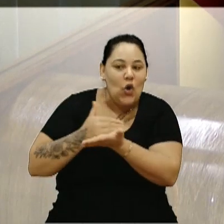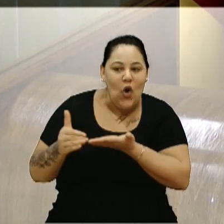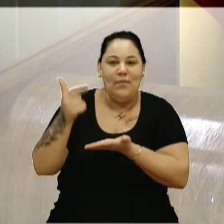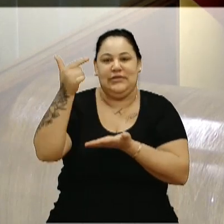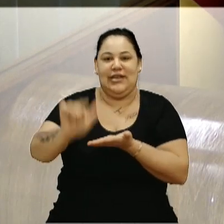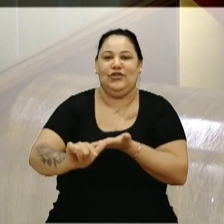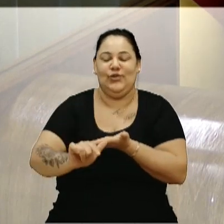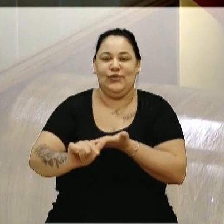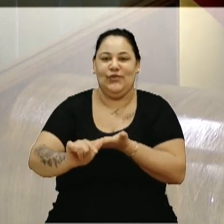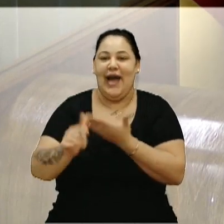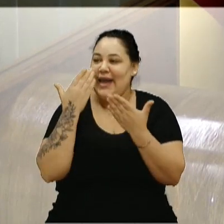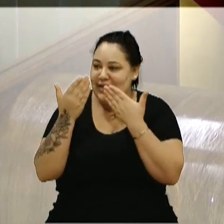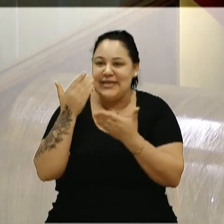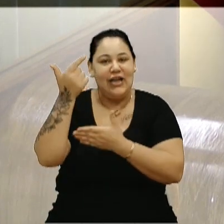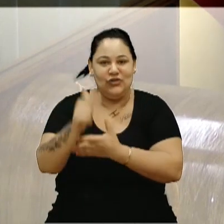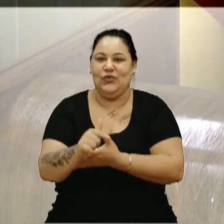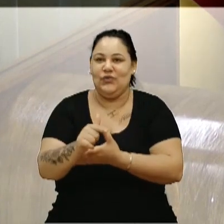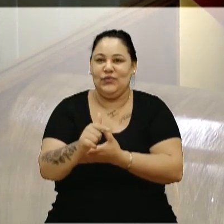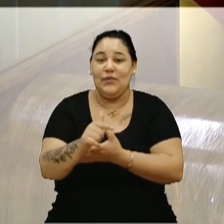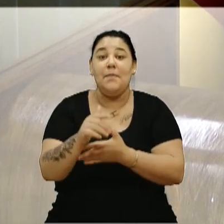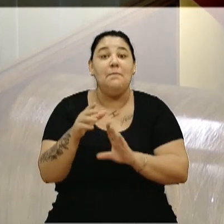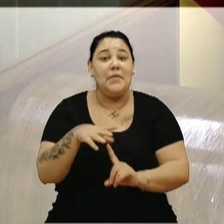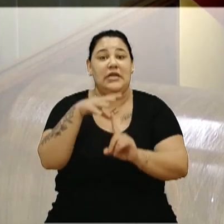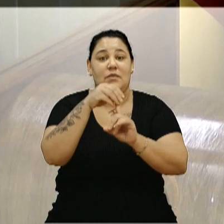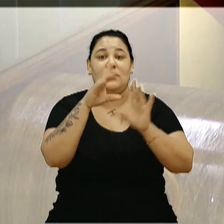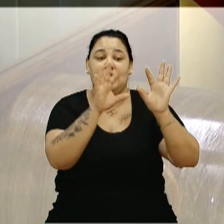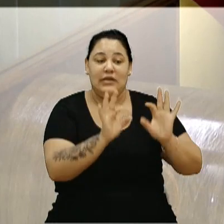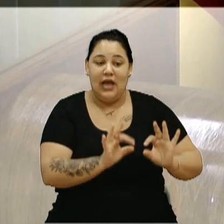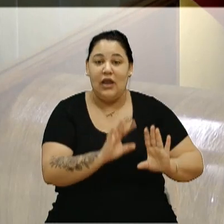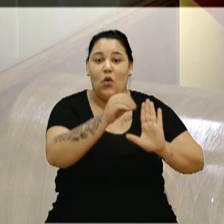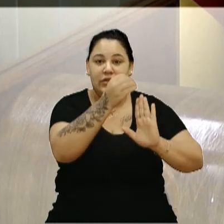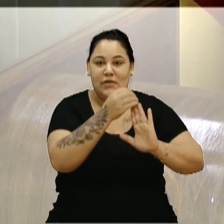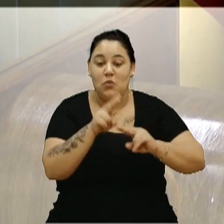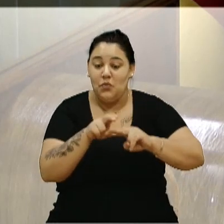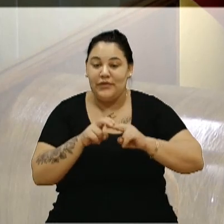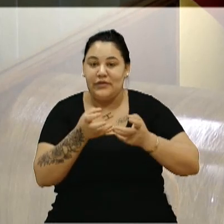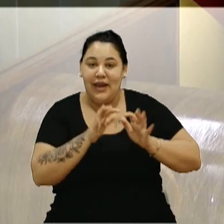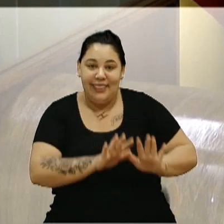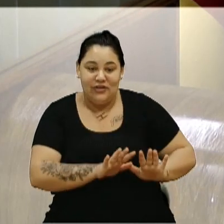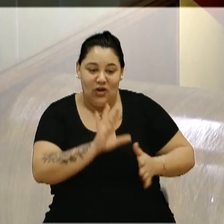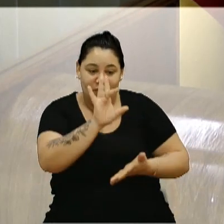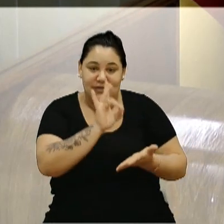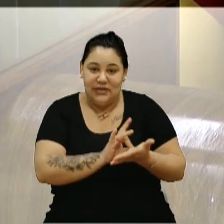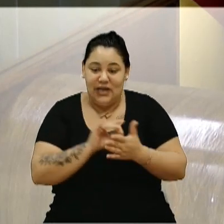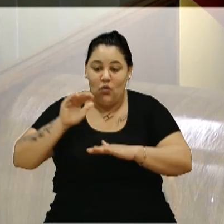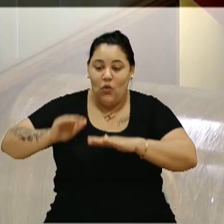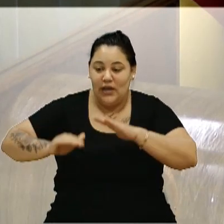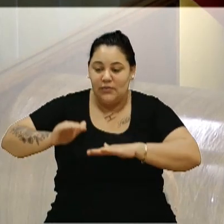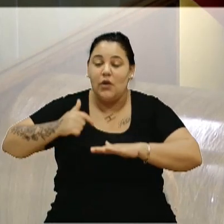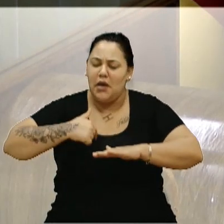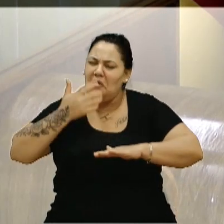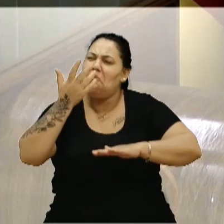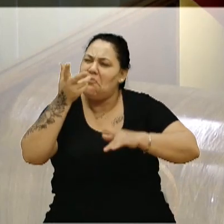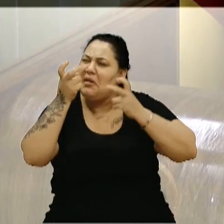questões também orçamentárias. Por isso, eu só queria mais deixar um registro do equilíbrio, percebi um equilíbrio